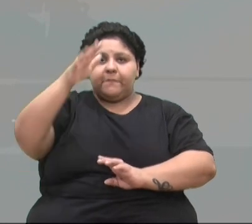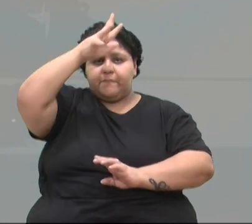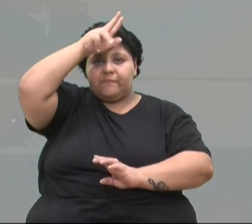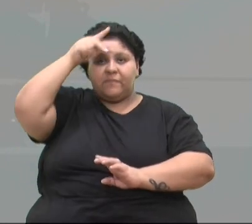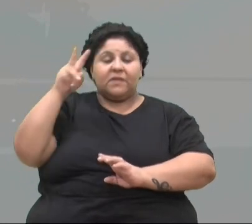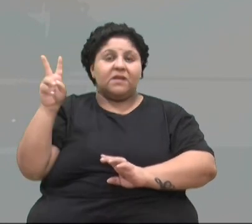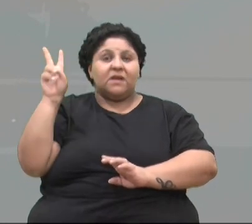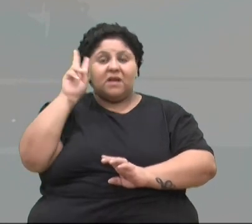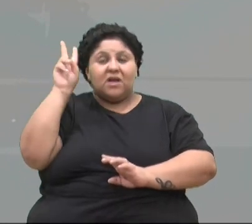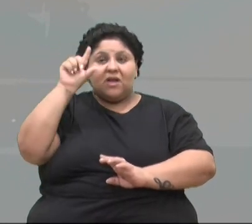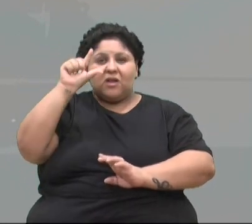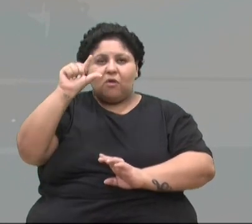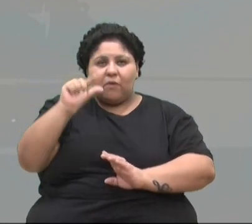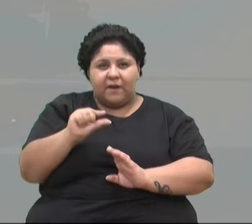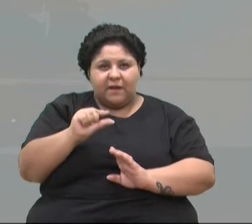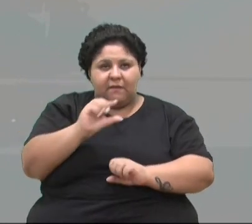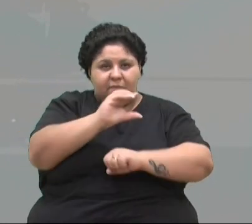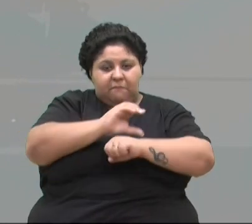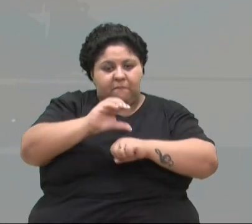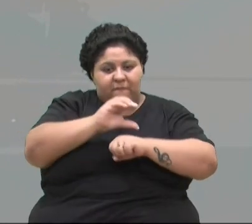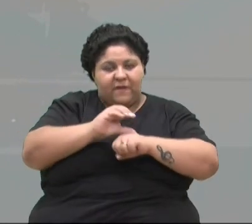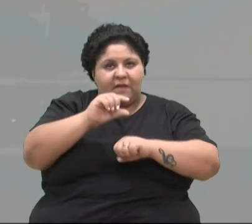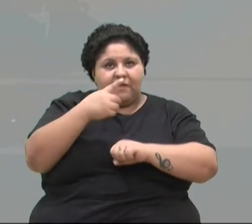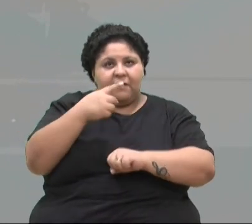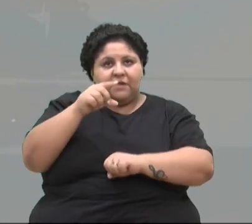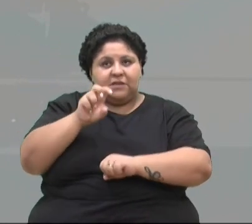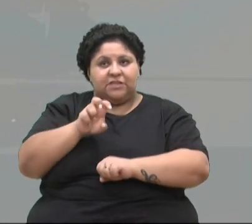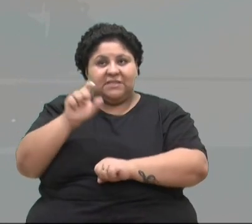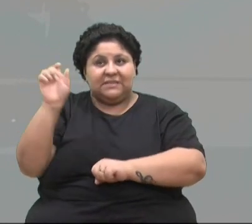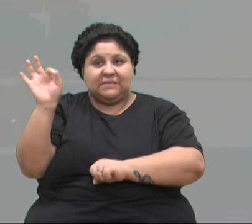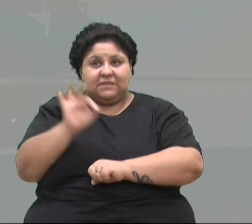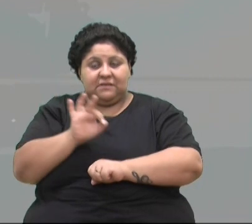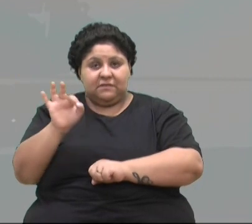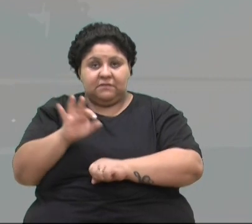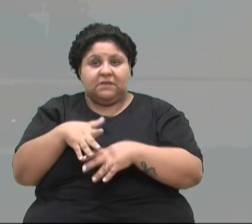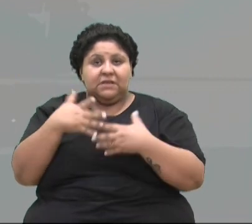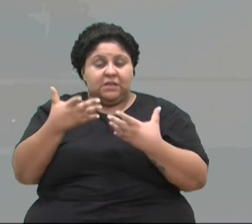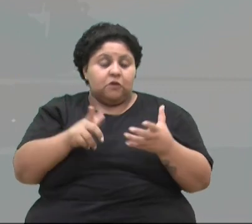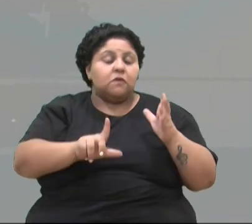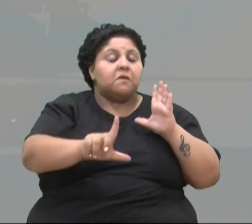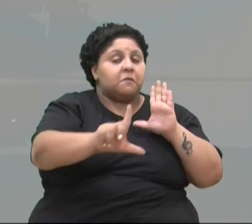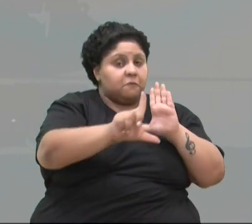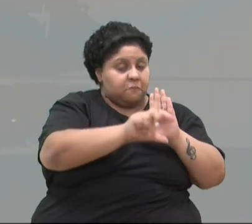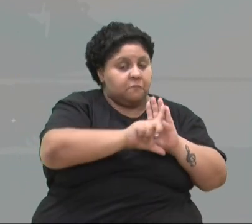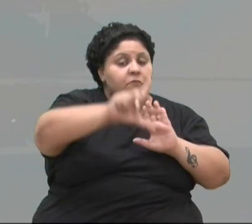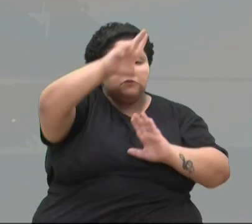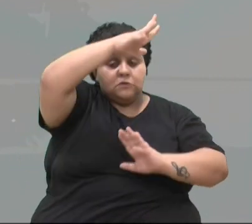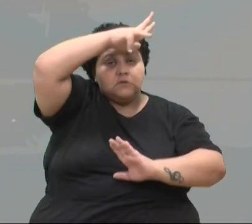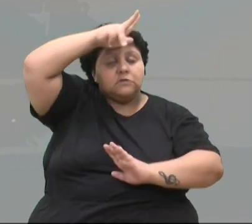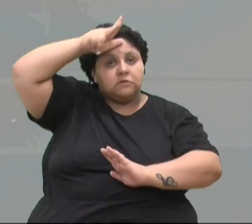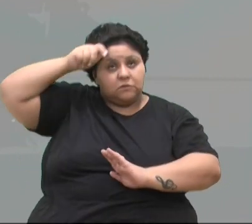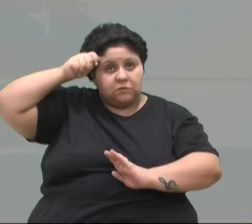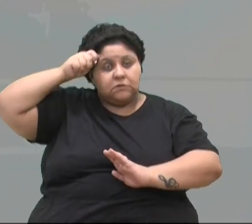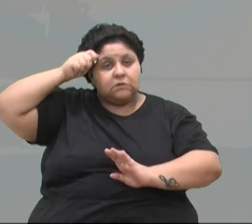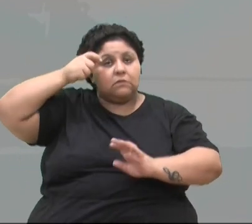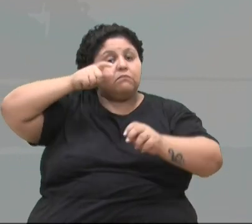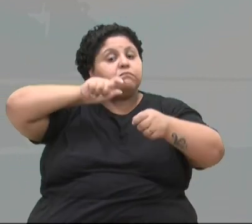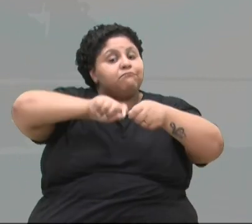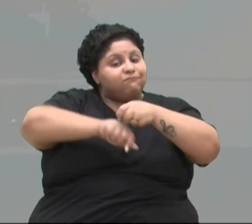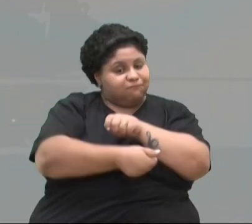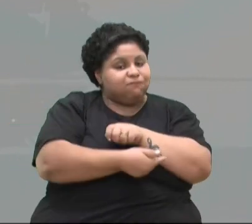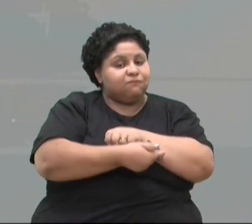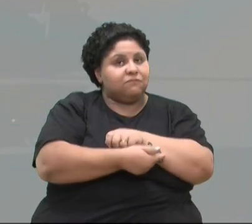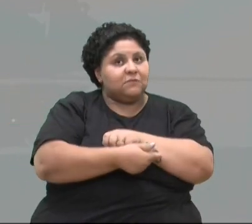Lembrando que o mínimo constitucional é de 15%, então, conforme a legislação, o município deveria aplicar no